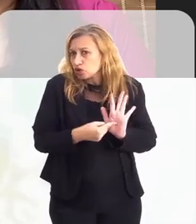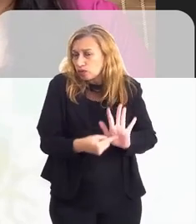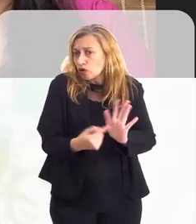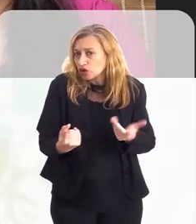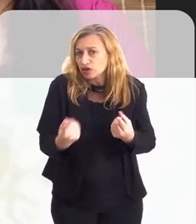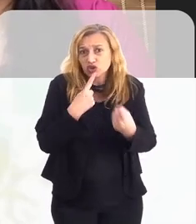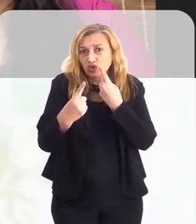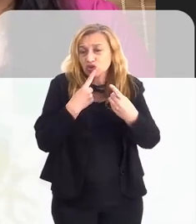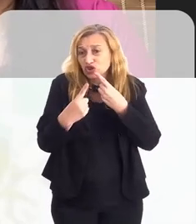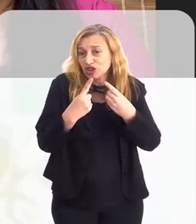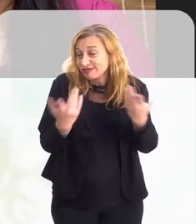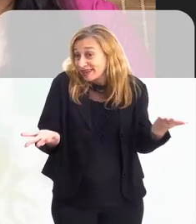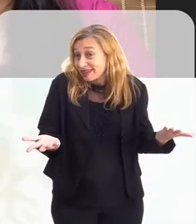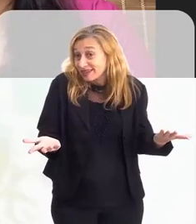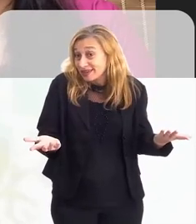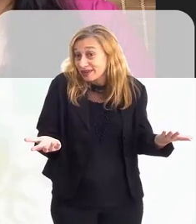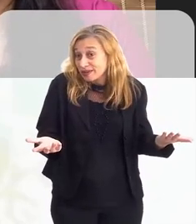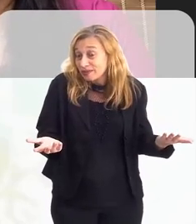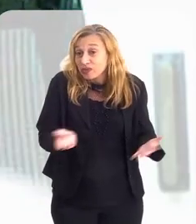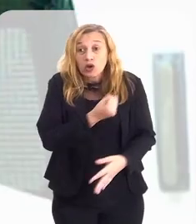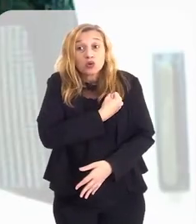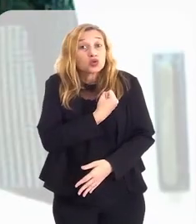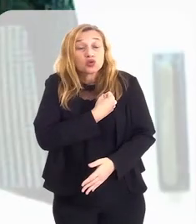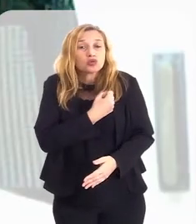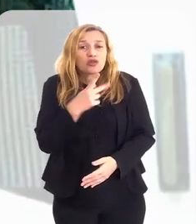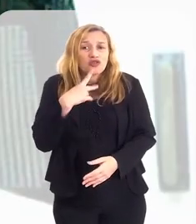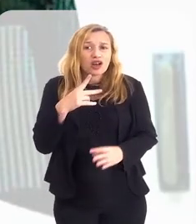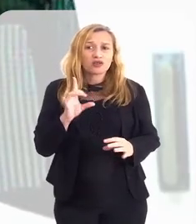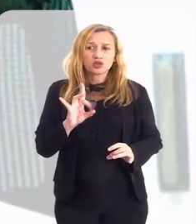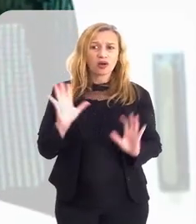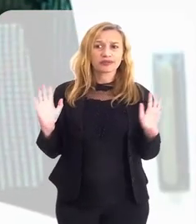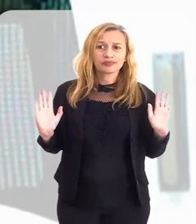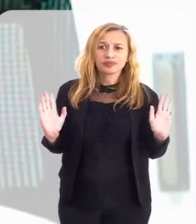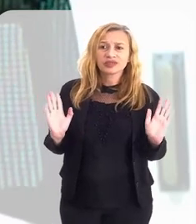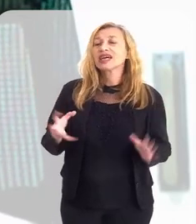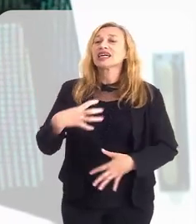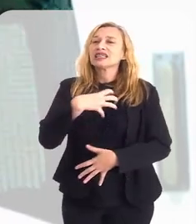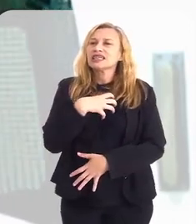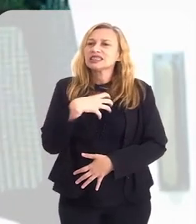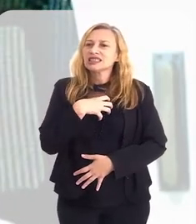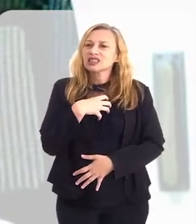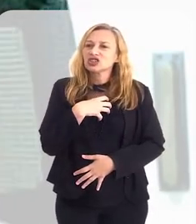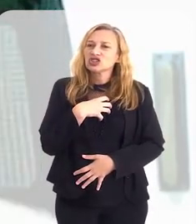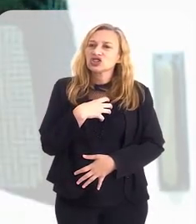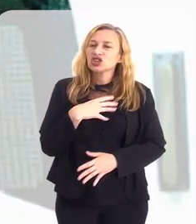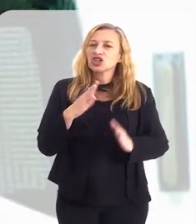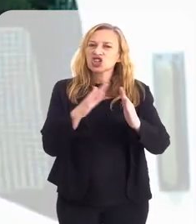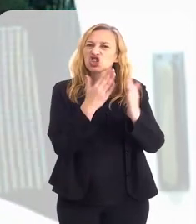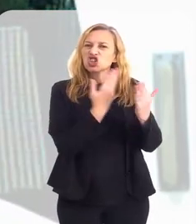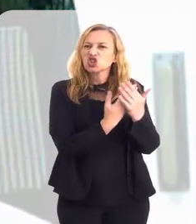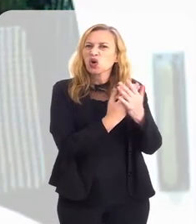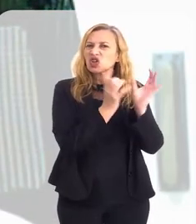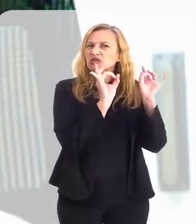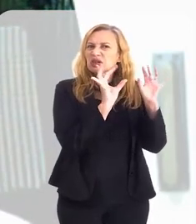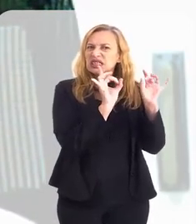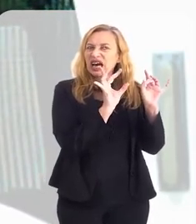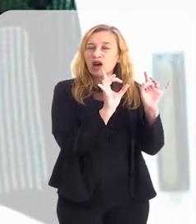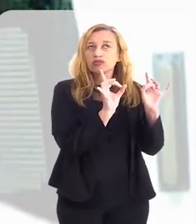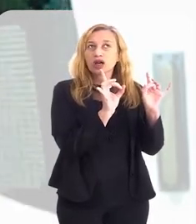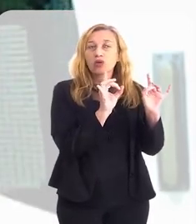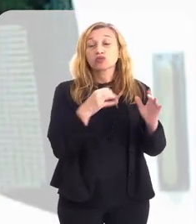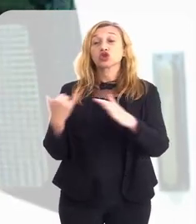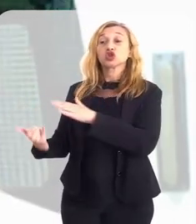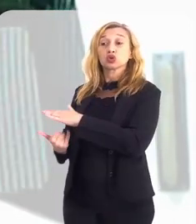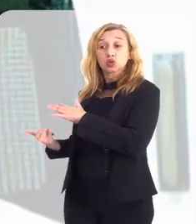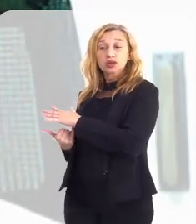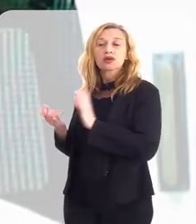São números. Estou discutindo estatística aqui. Os números falam por si. Então, nesse sentido, eu não chamo escola especial de escola.